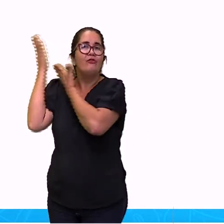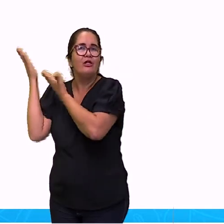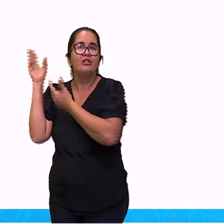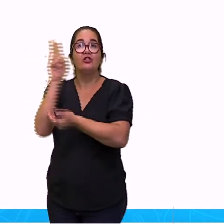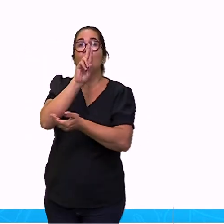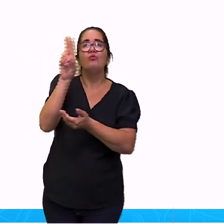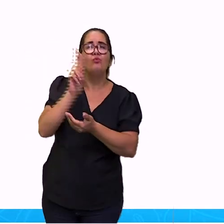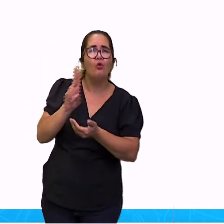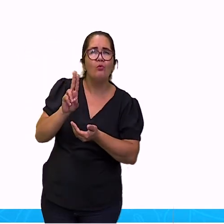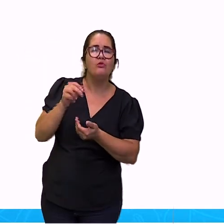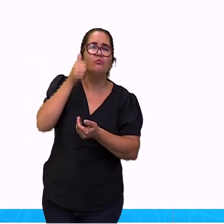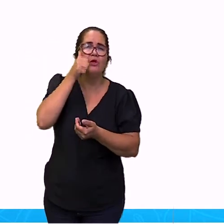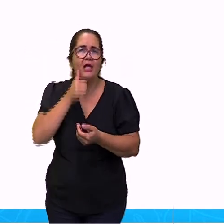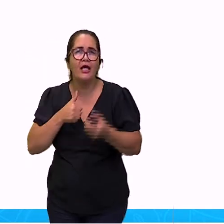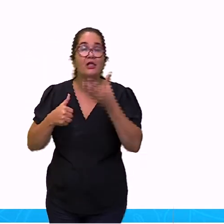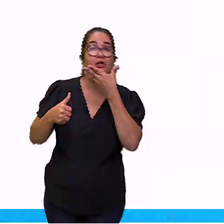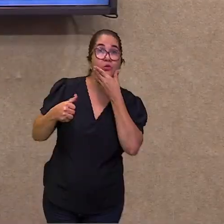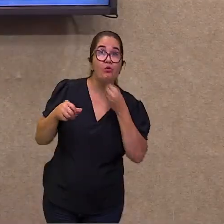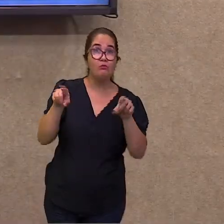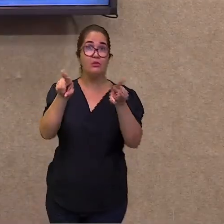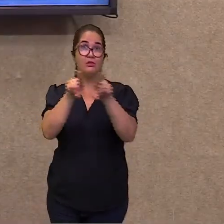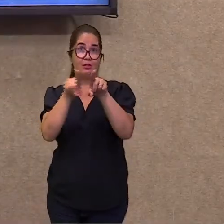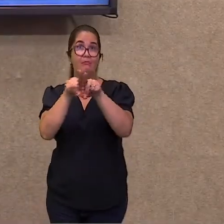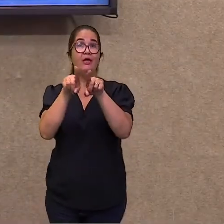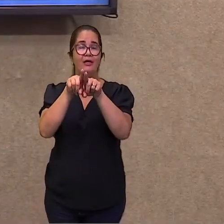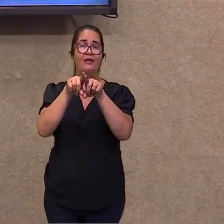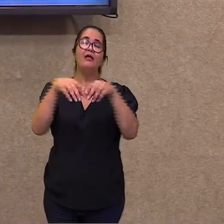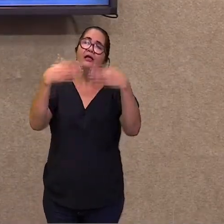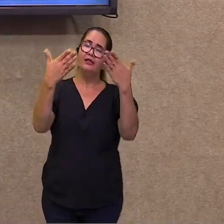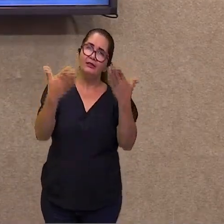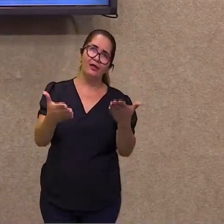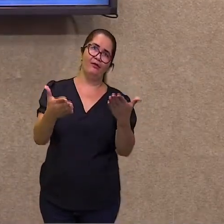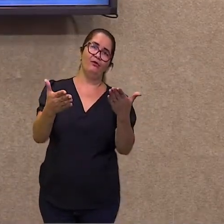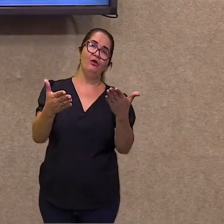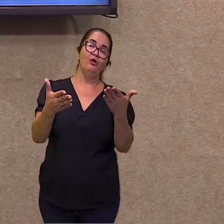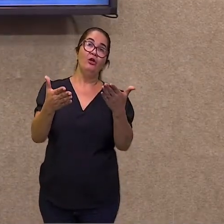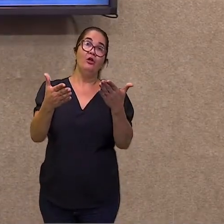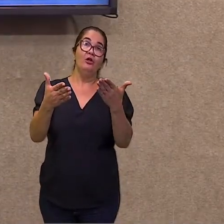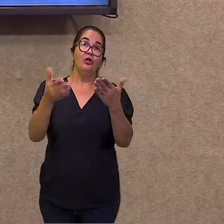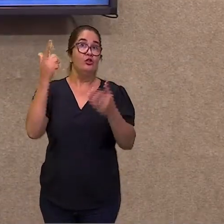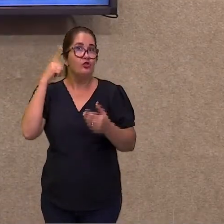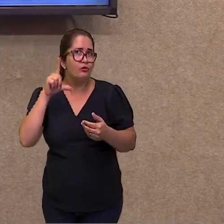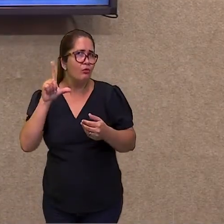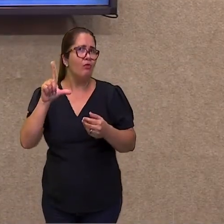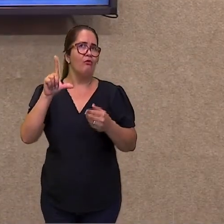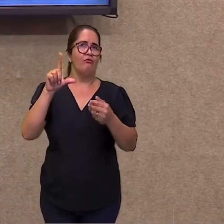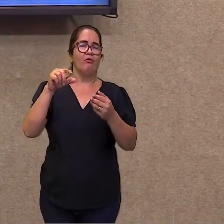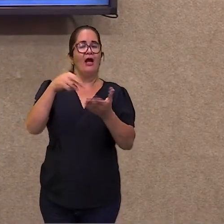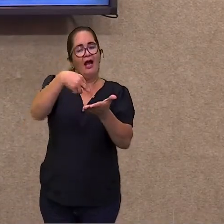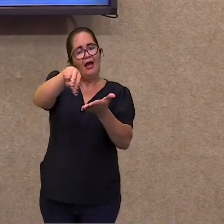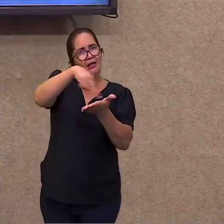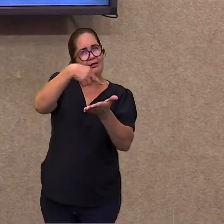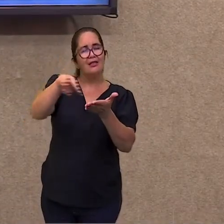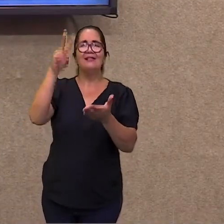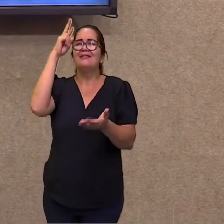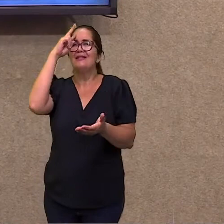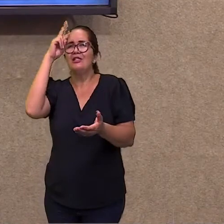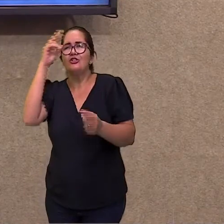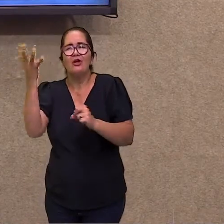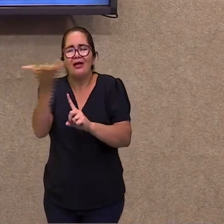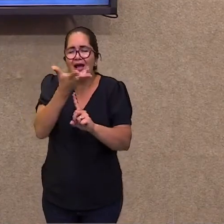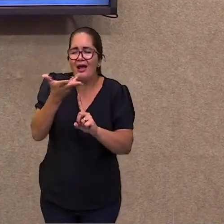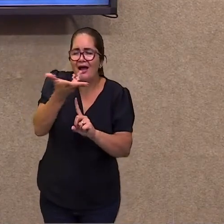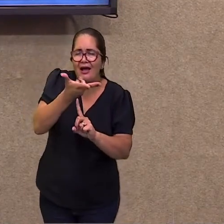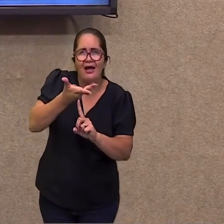quero que vocês prestem atenção numa coisa. Mais uma vez, a dança, a história, a arte, elas